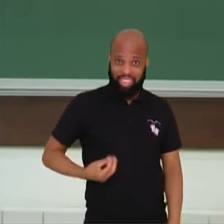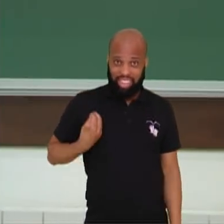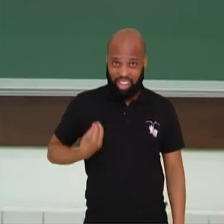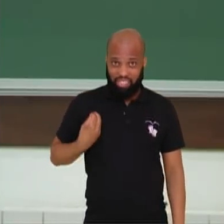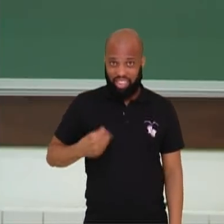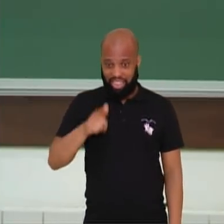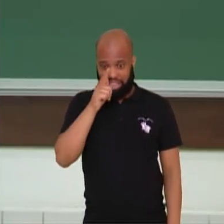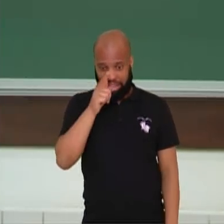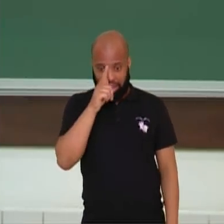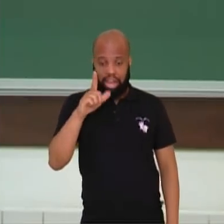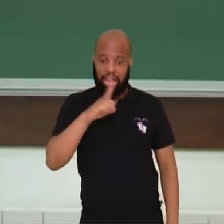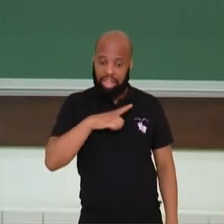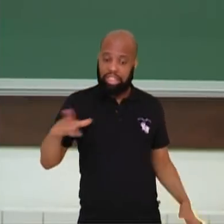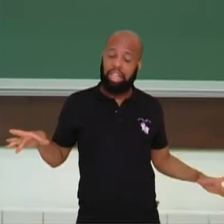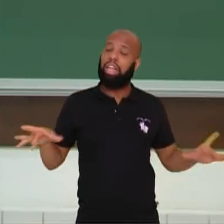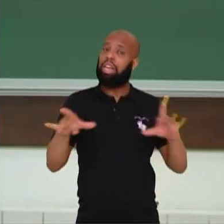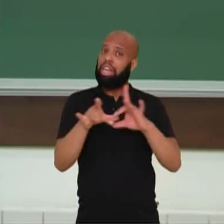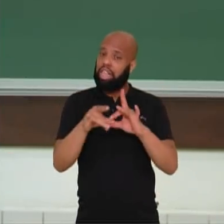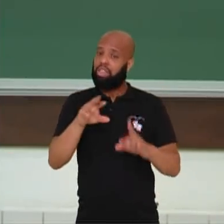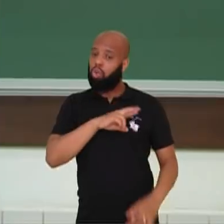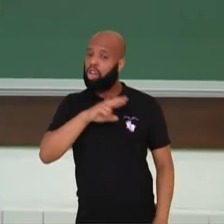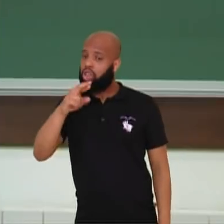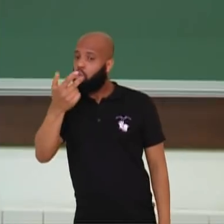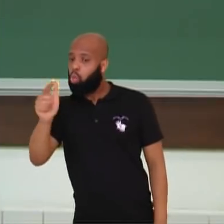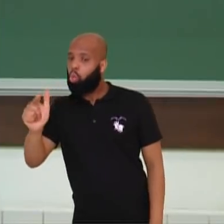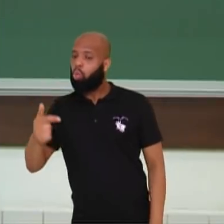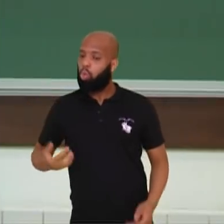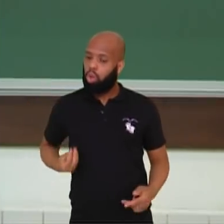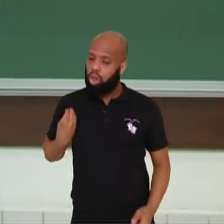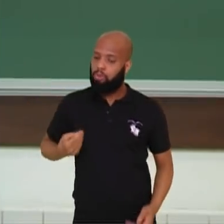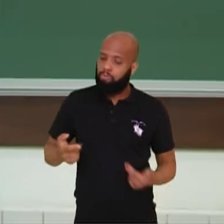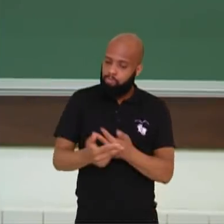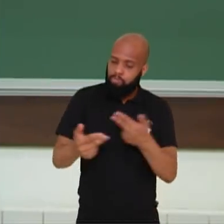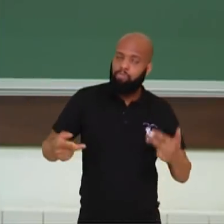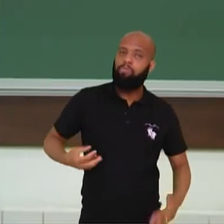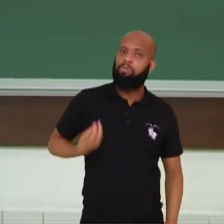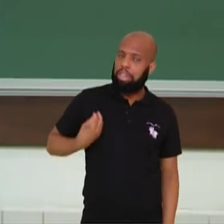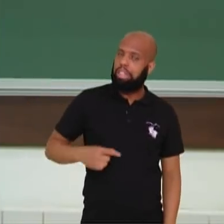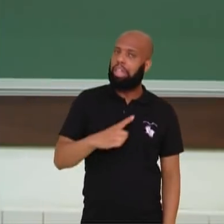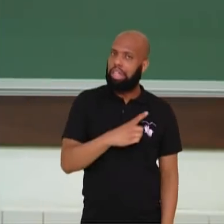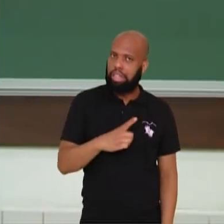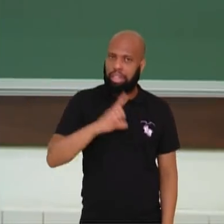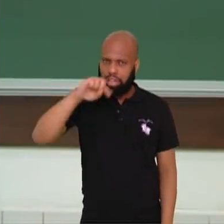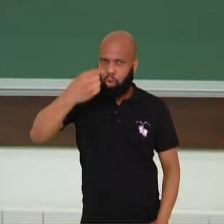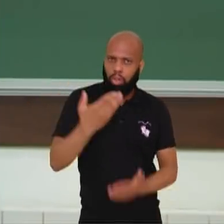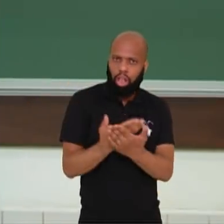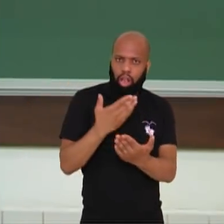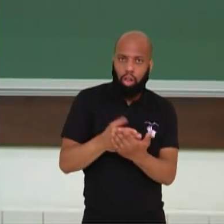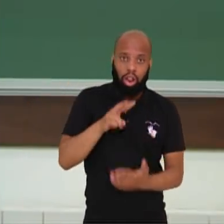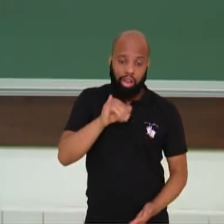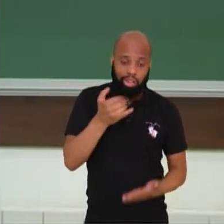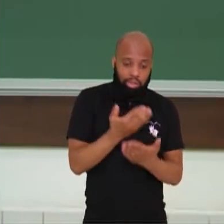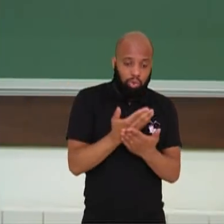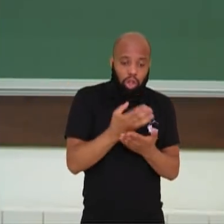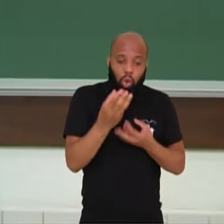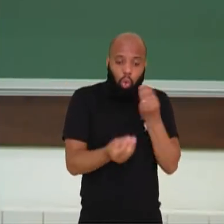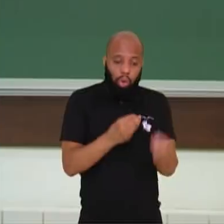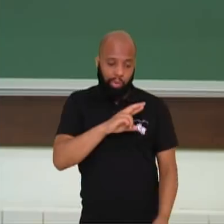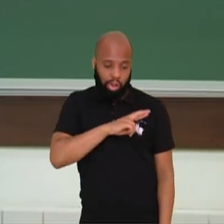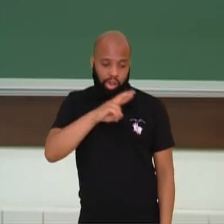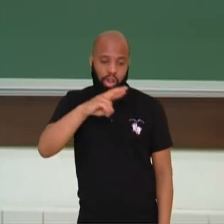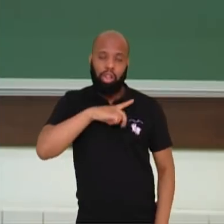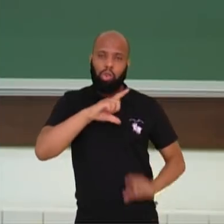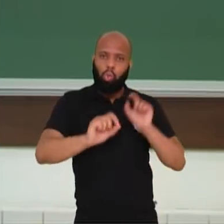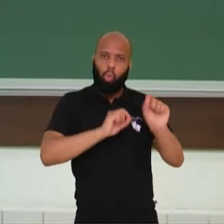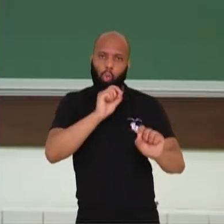estava muito dissociada dos outros aspectos sociais. Na próxima aula, vamos ver como a religião era um